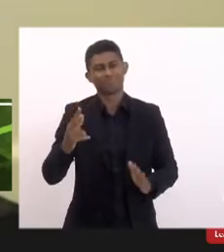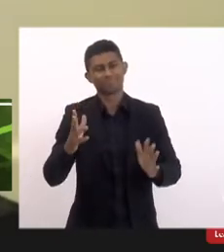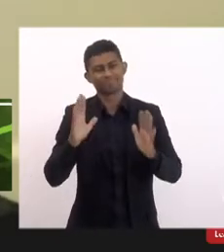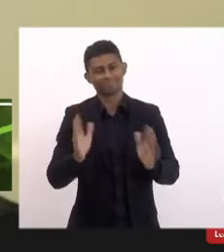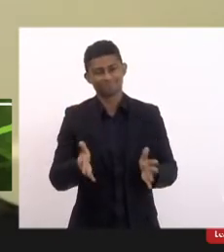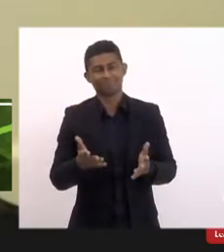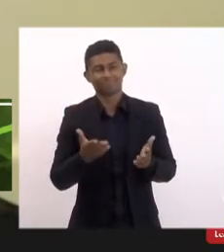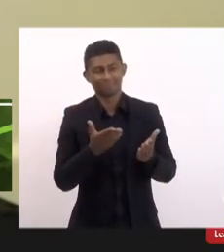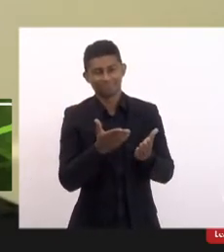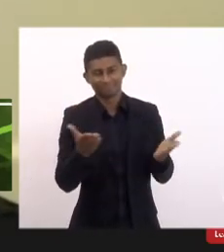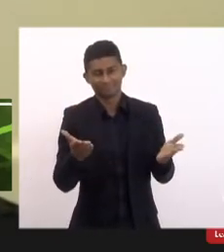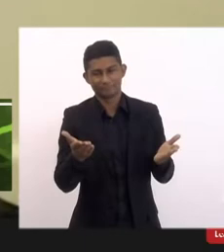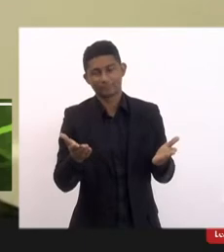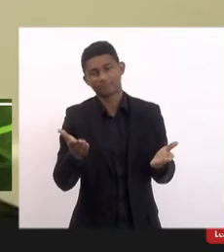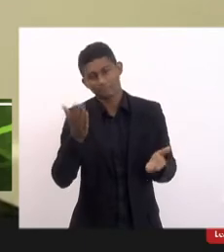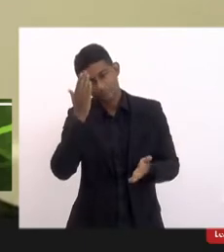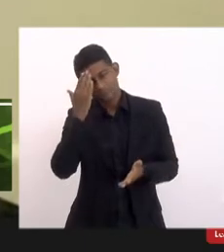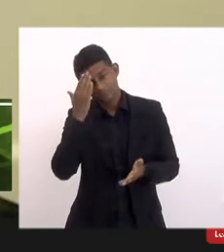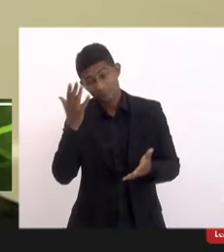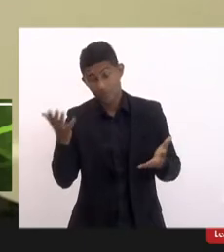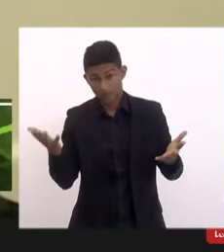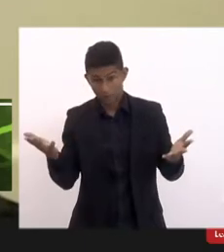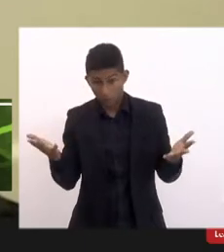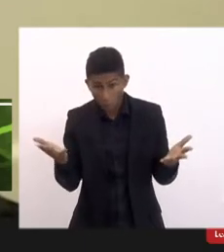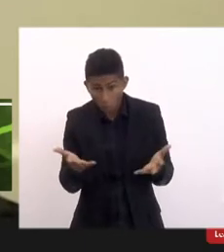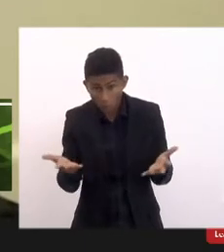população. Óbvio que a gente está começando hoje a vacinar